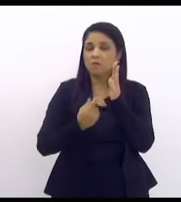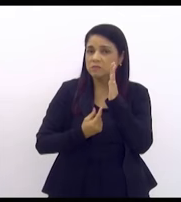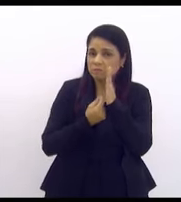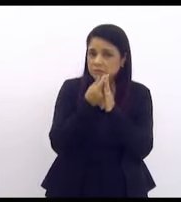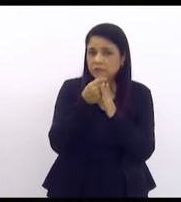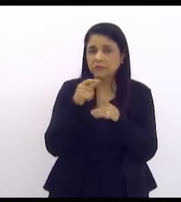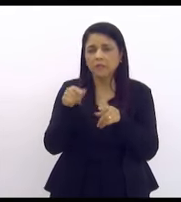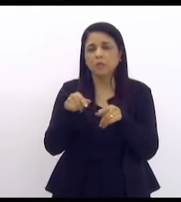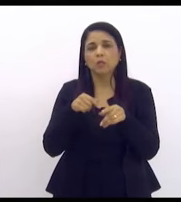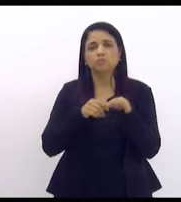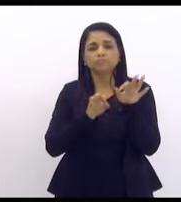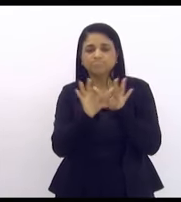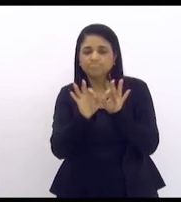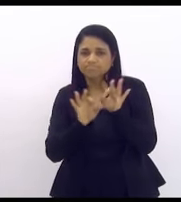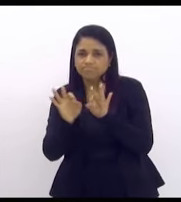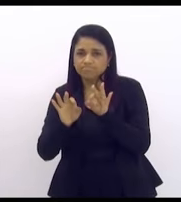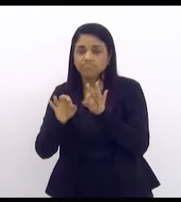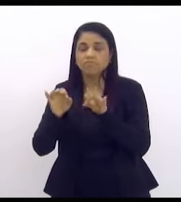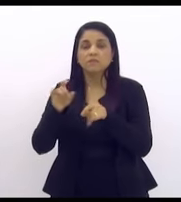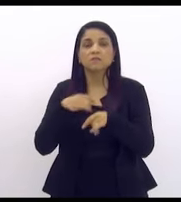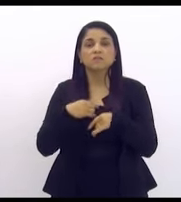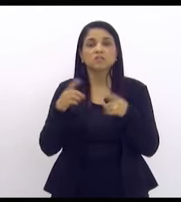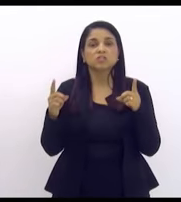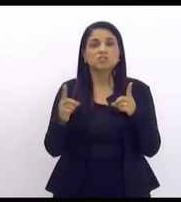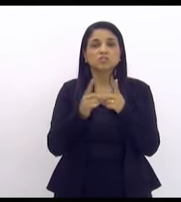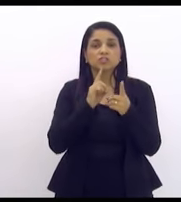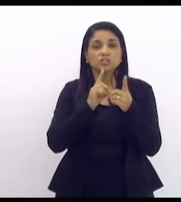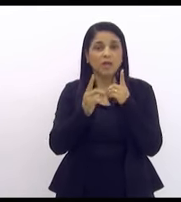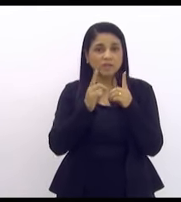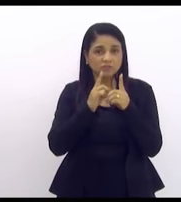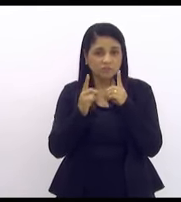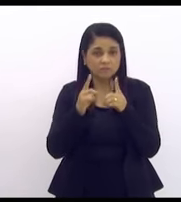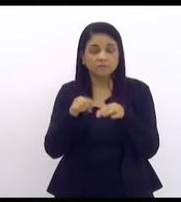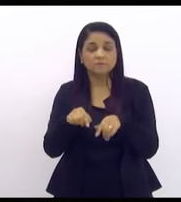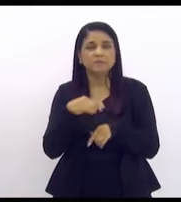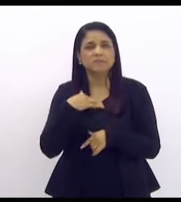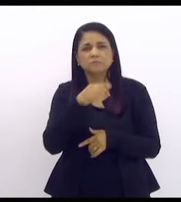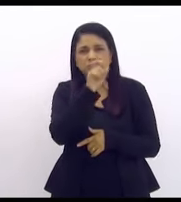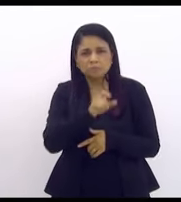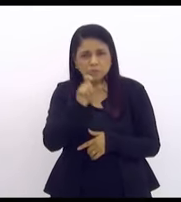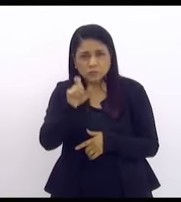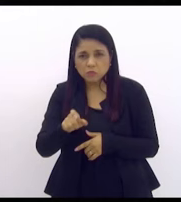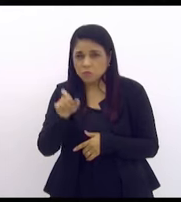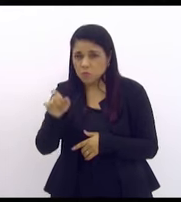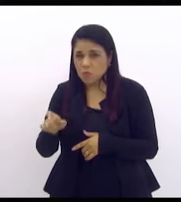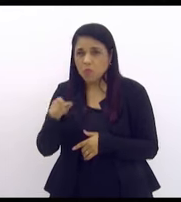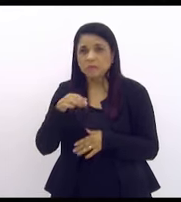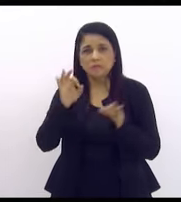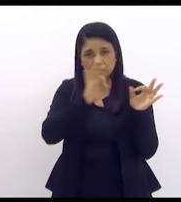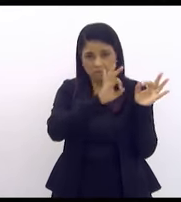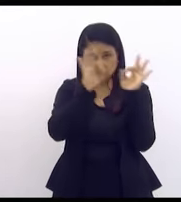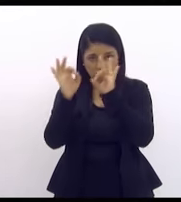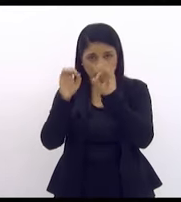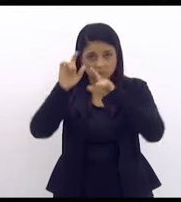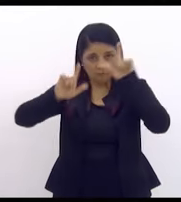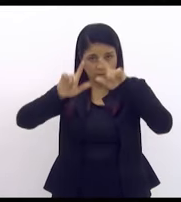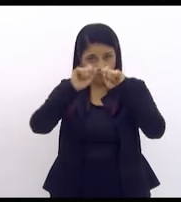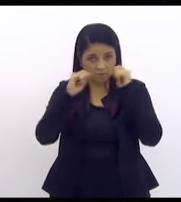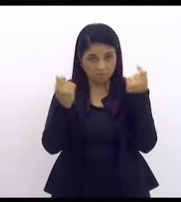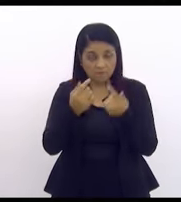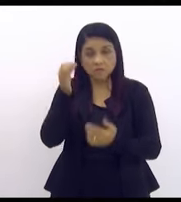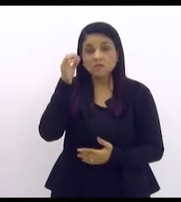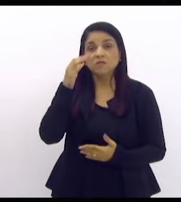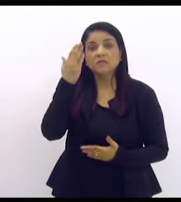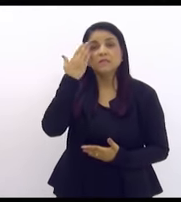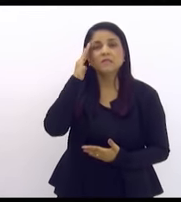fiz uma montagem aqui, uma roupagem bem didática, para que as pessoas que possam, que estão assistindo a TV Alerge, possam